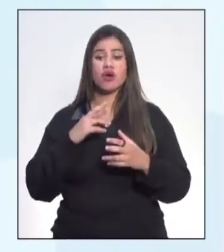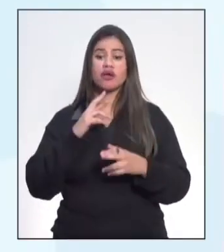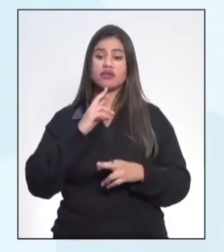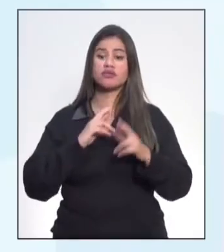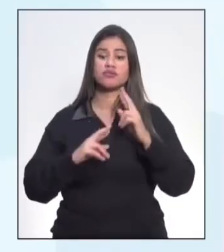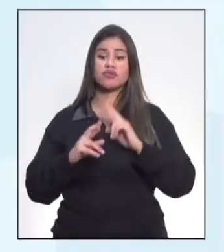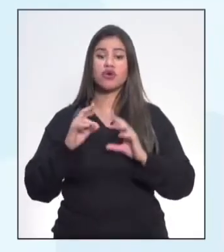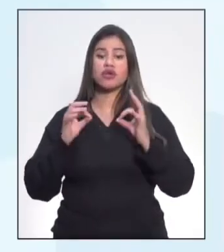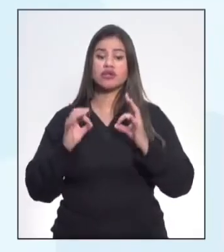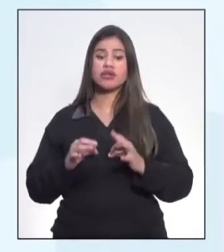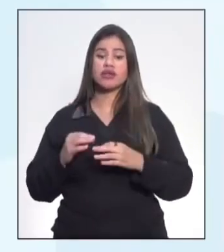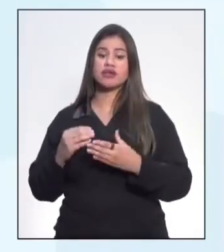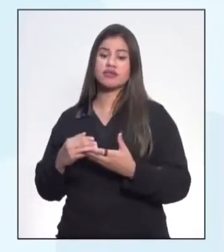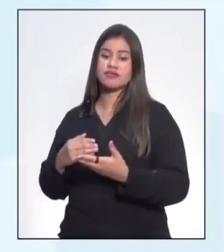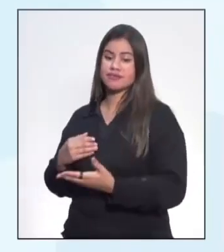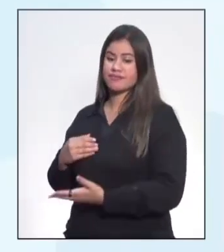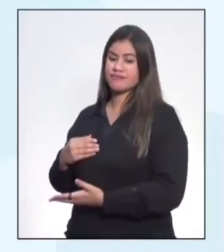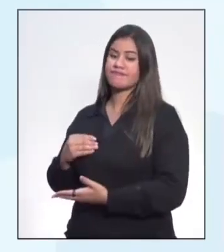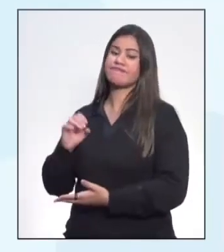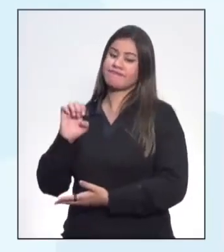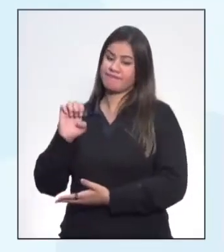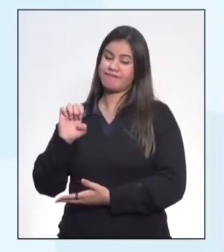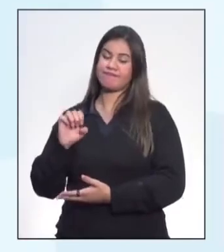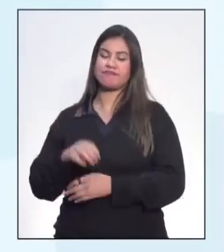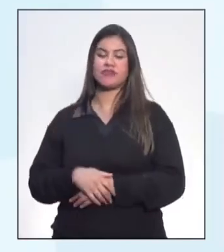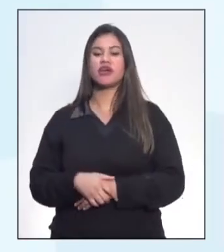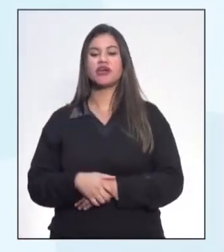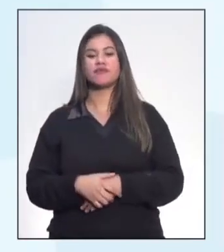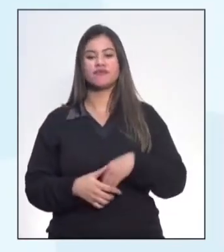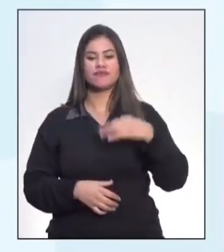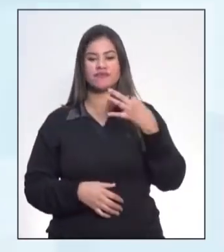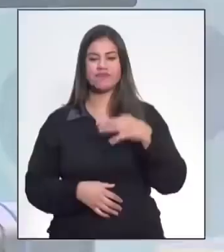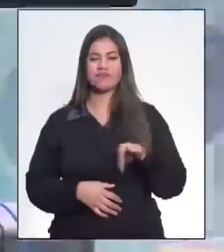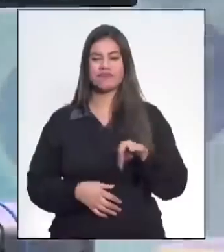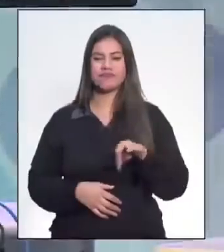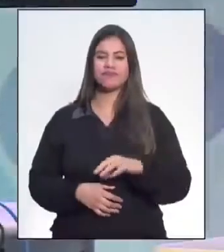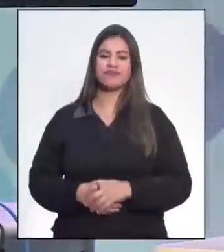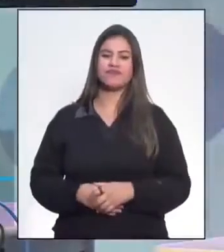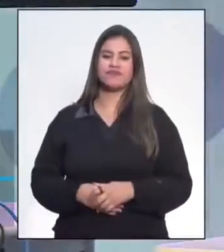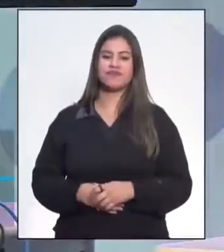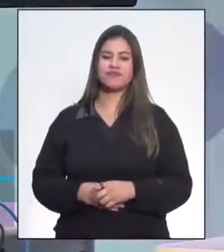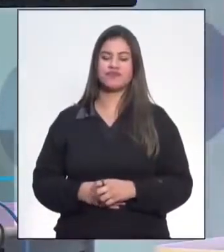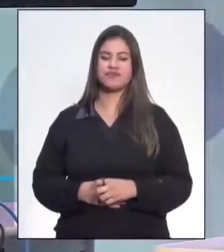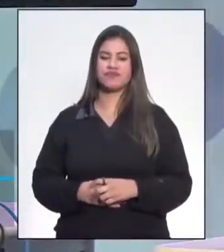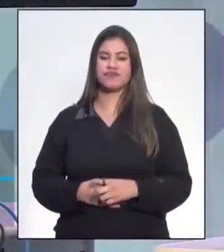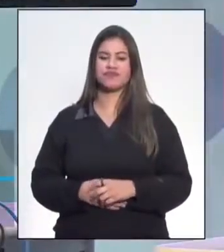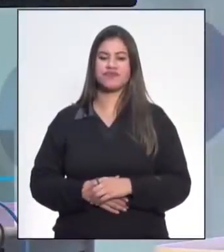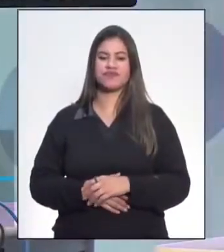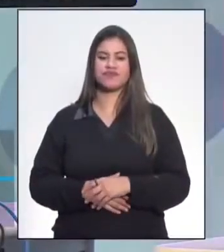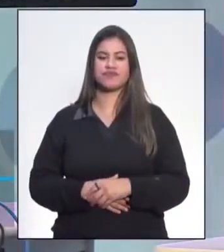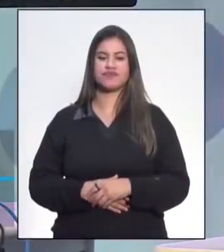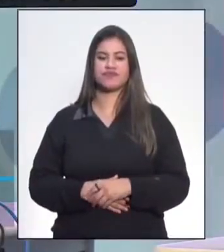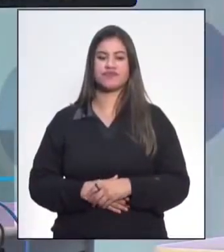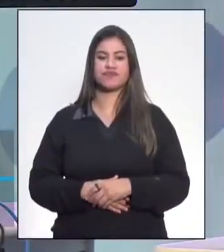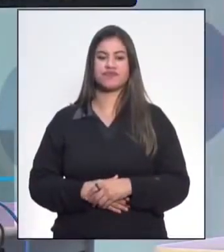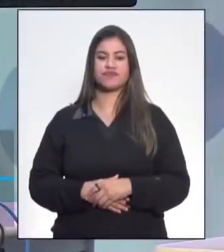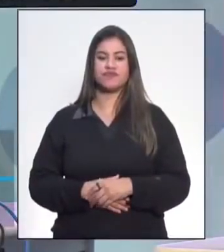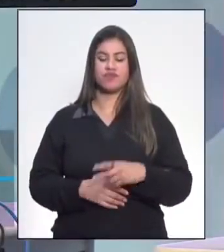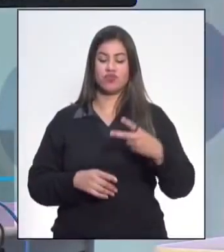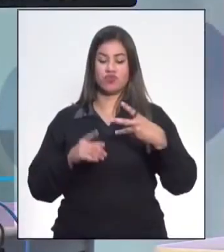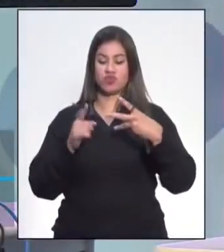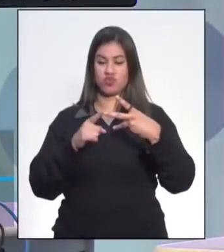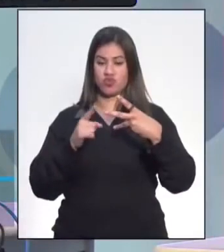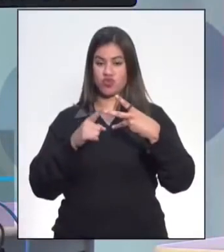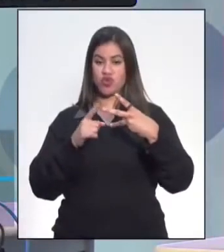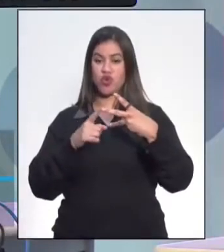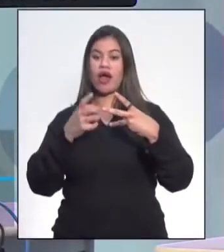É a letra E, como a grande maioria respondeu, né, professora? Apenas o item 2 é endotérmico. Ele absorve